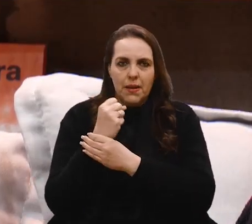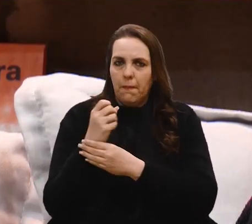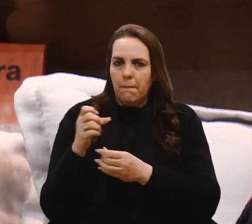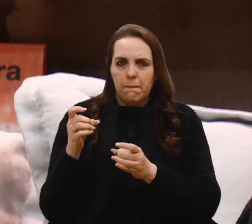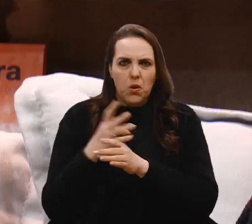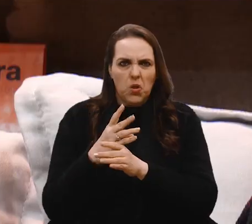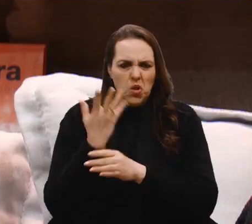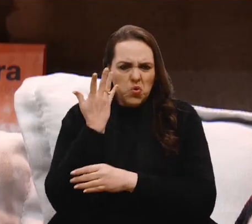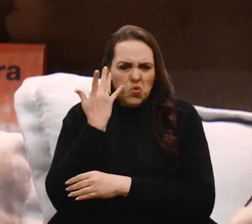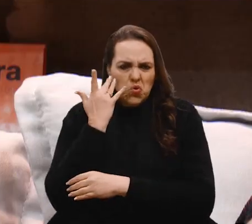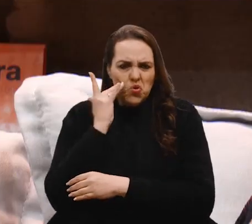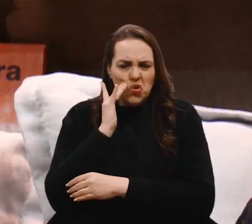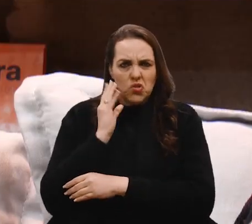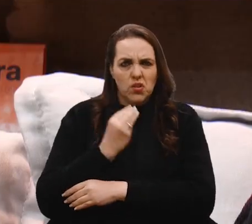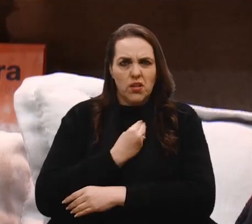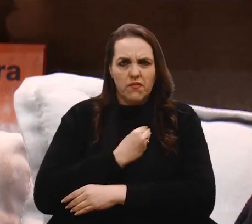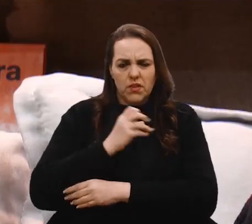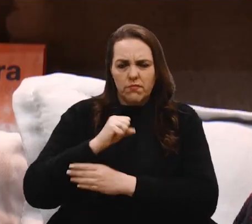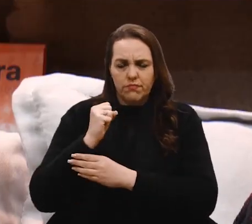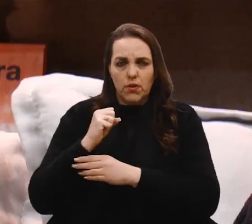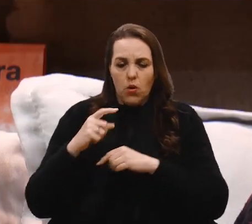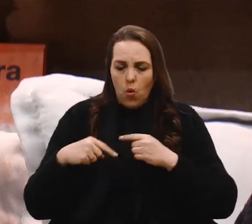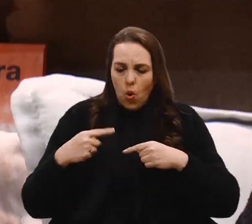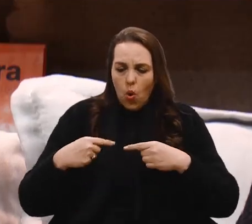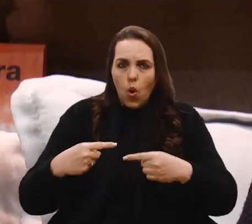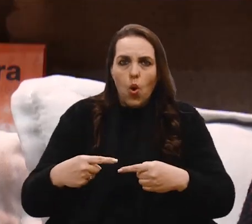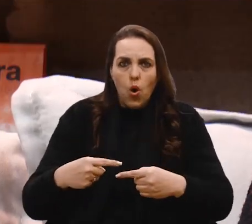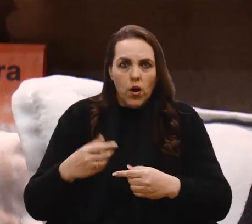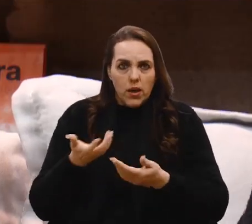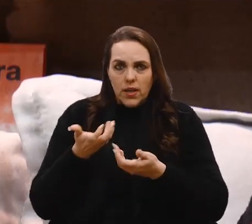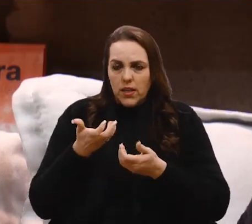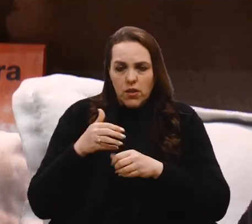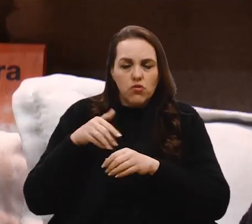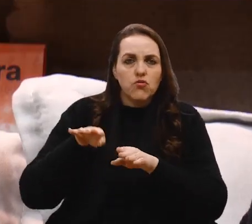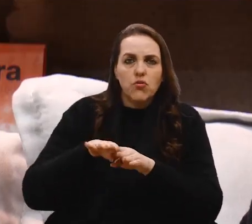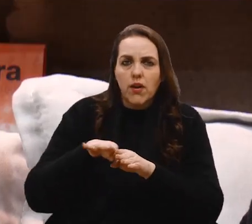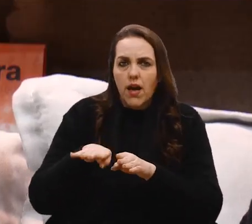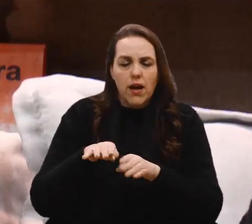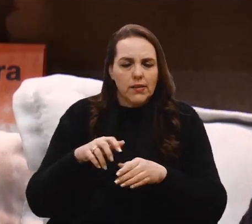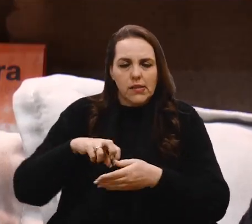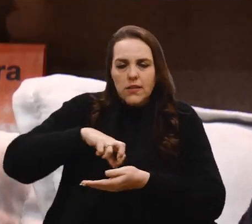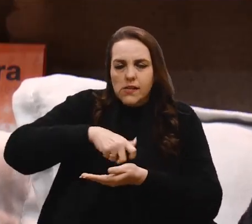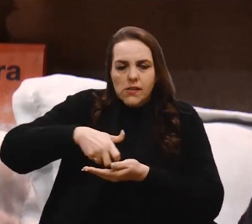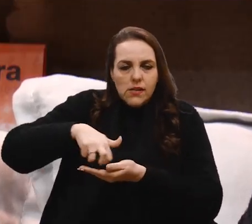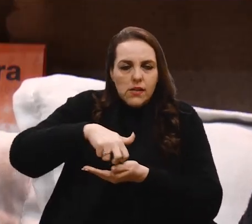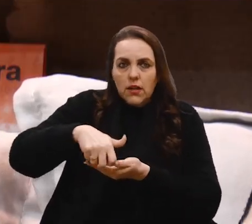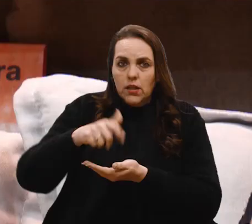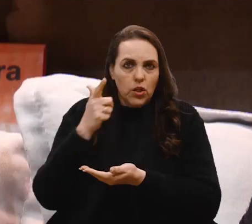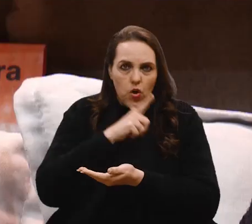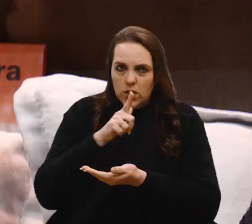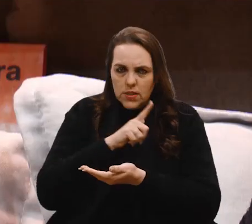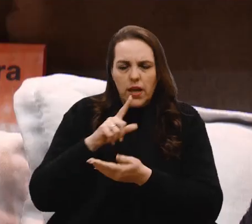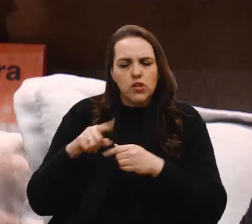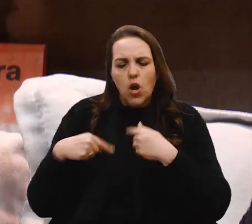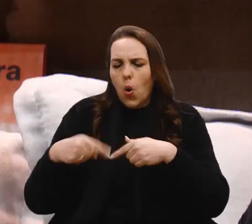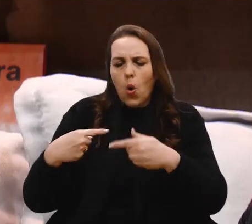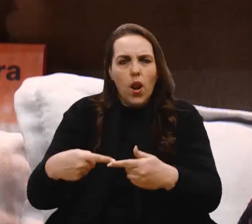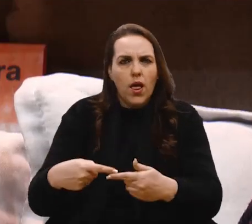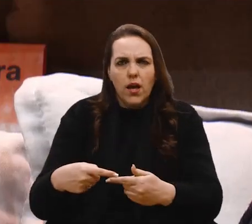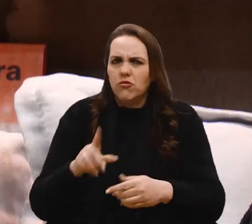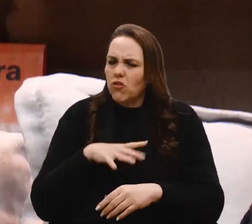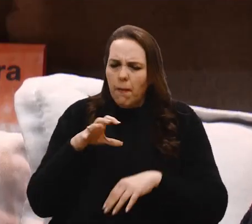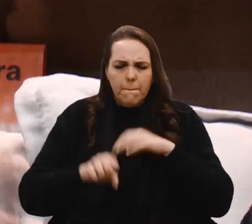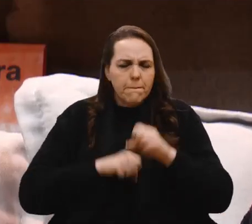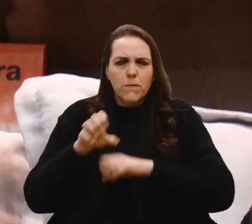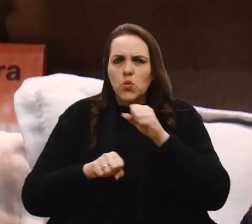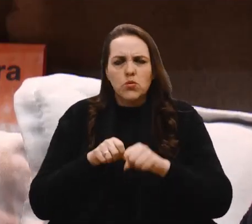com dias de vida, né? Ele rolava para chegar até onde que ele queria, então ele não conseguia engatinhar, ele rolava. Então, ele sempre foi em busca do